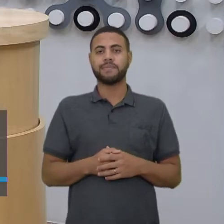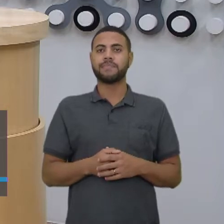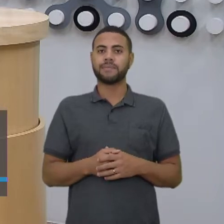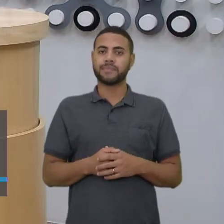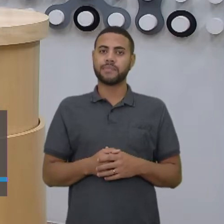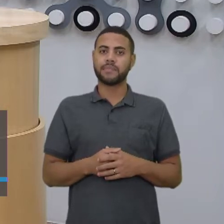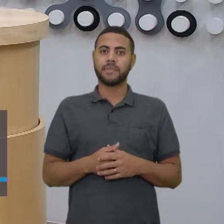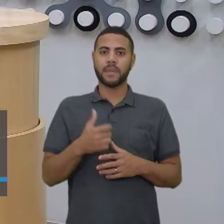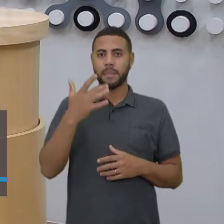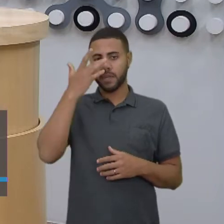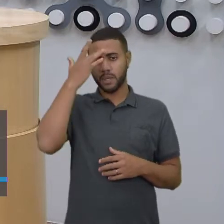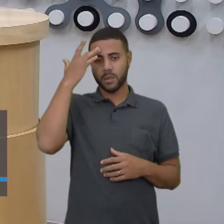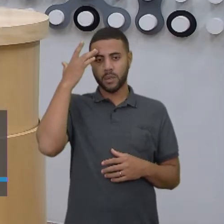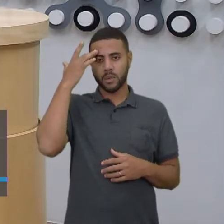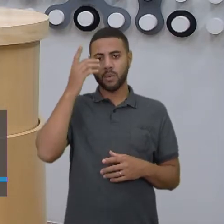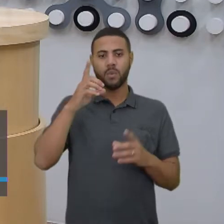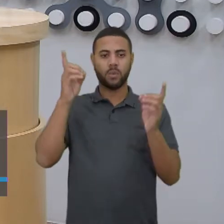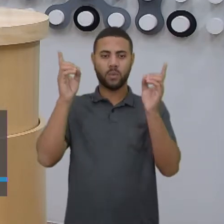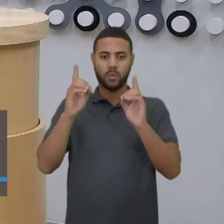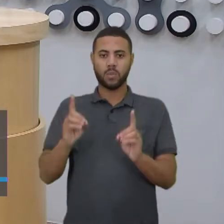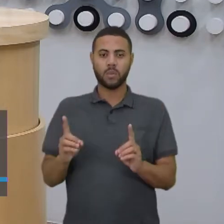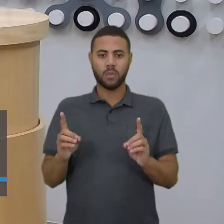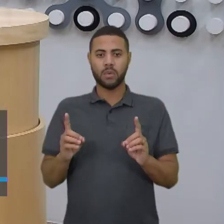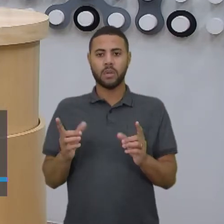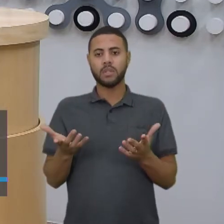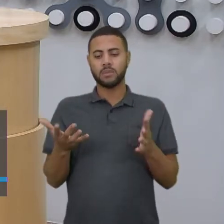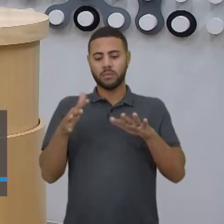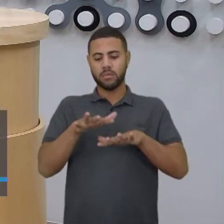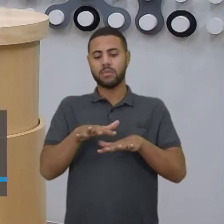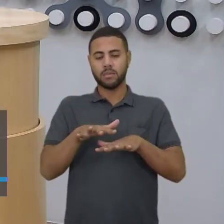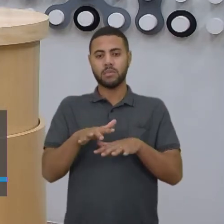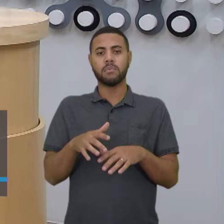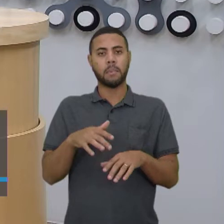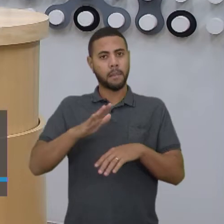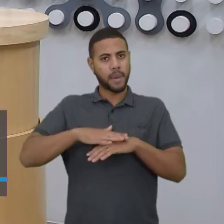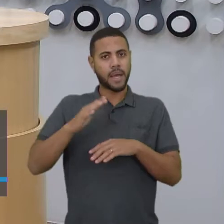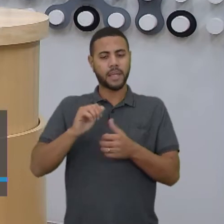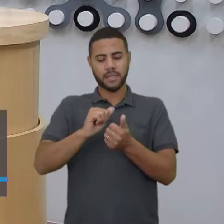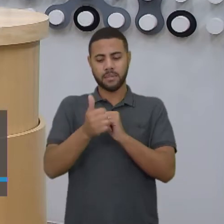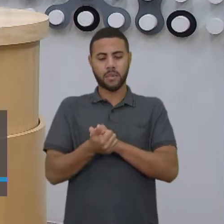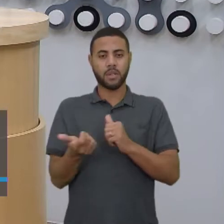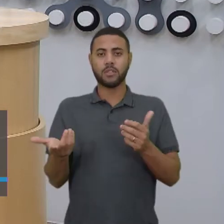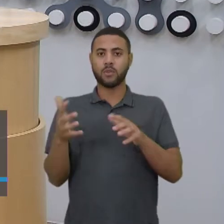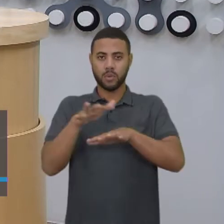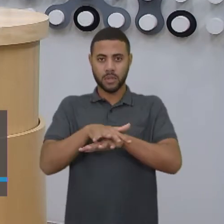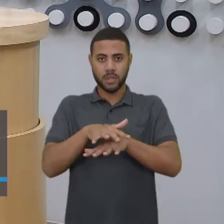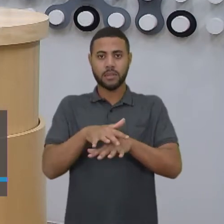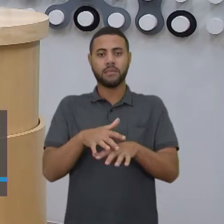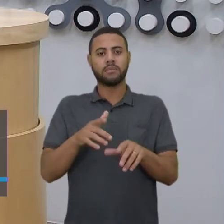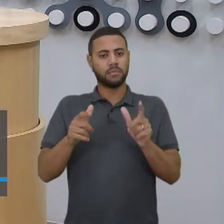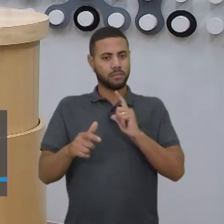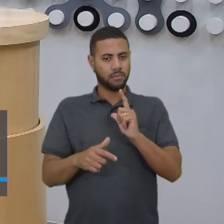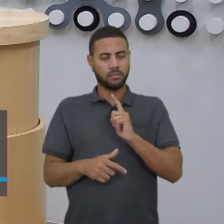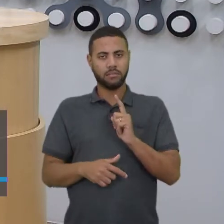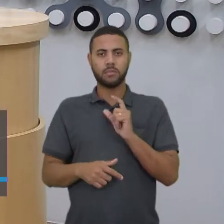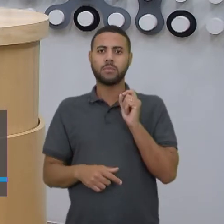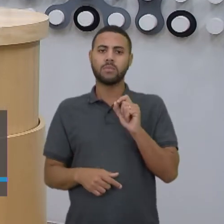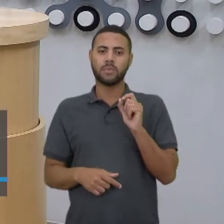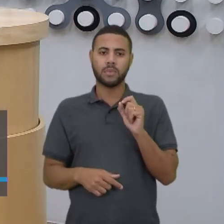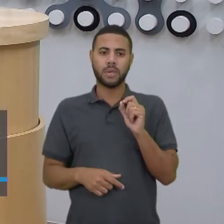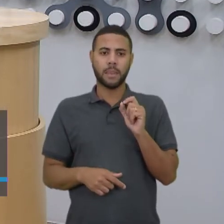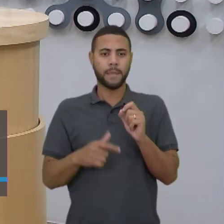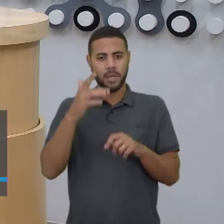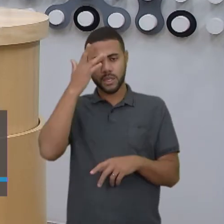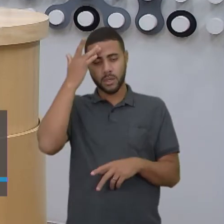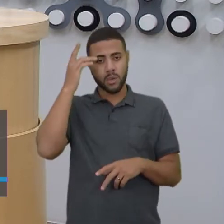para pessoas com deficiência. Sim, vou chamar de esportes inclusivos. Se houvesse essa cobertura, haveria público